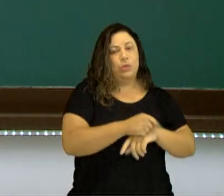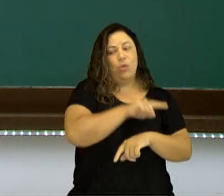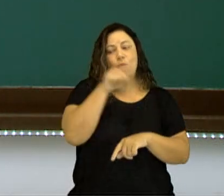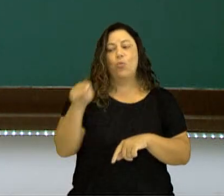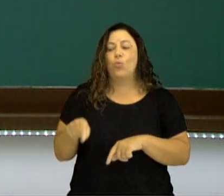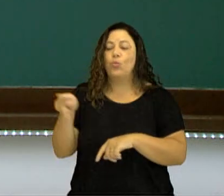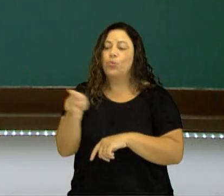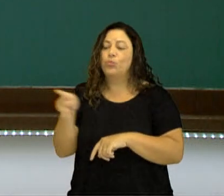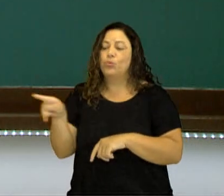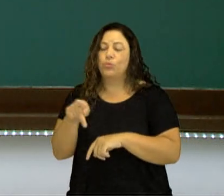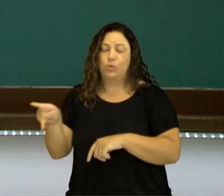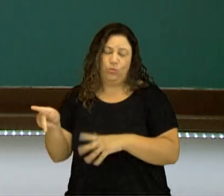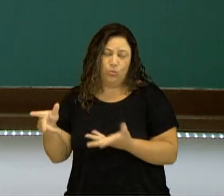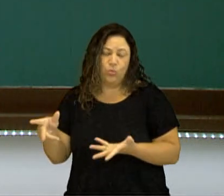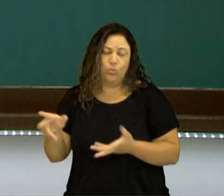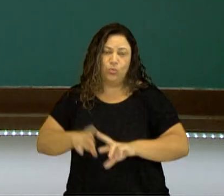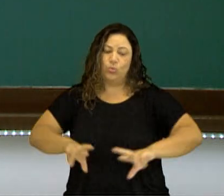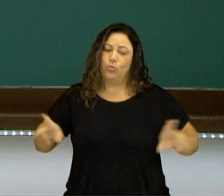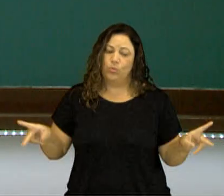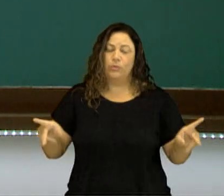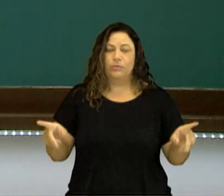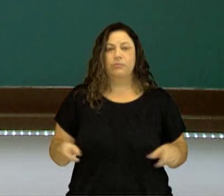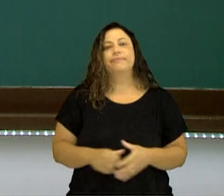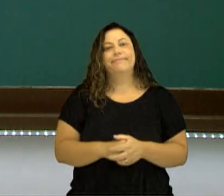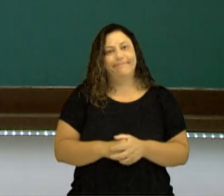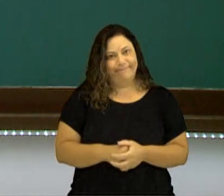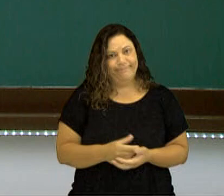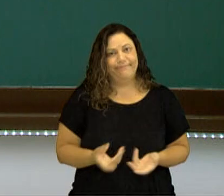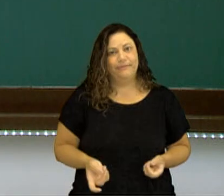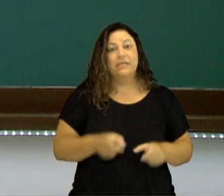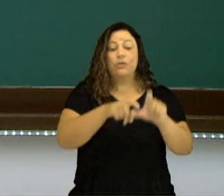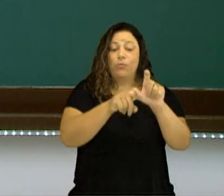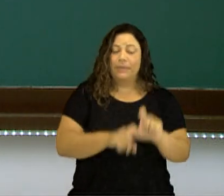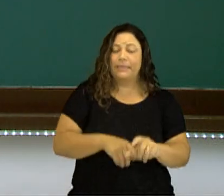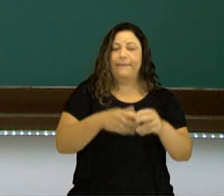uma dependência das profissões. Tá?